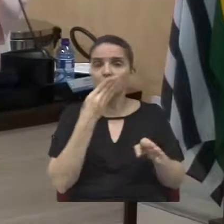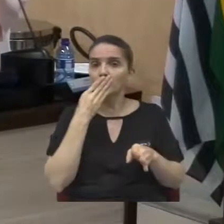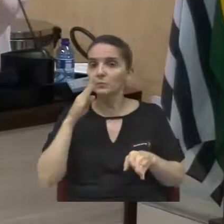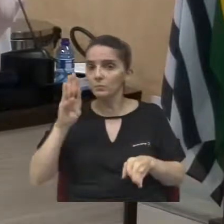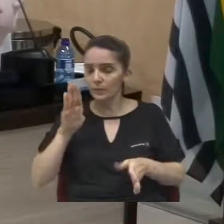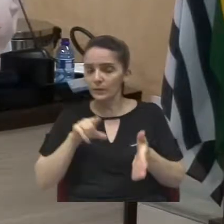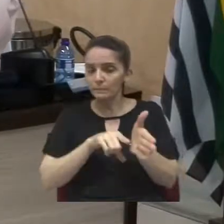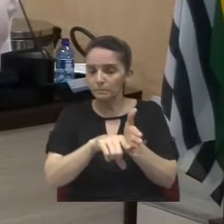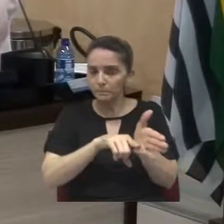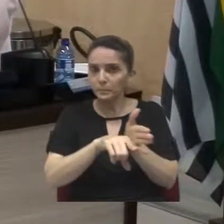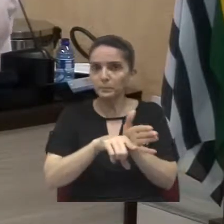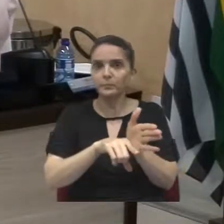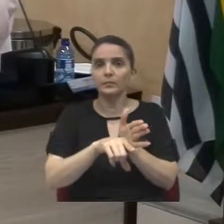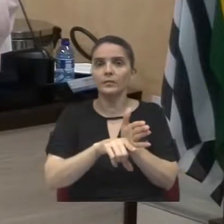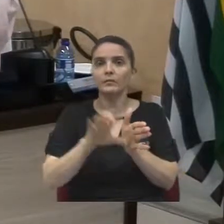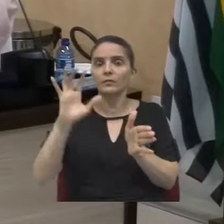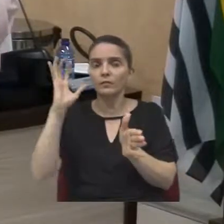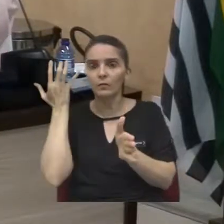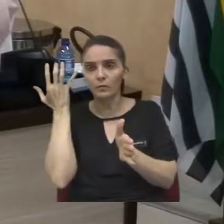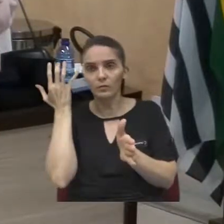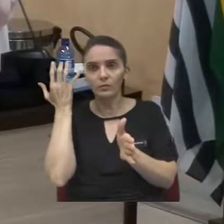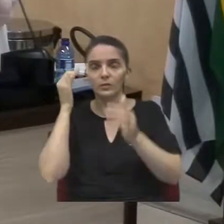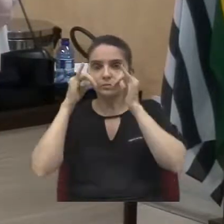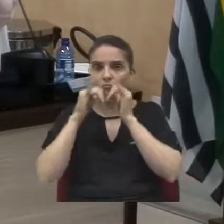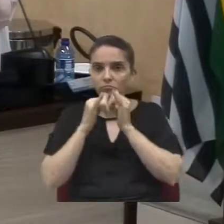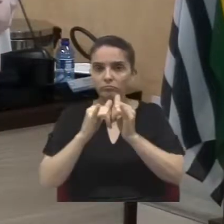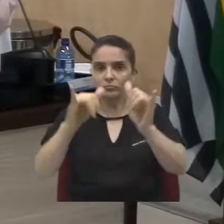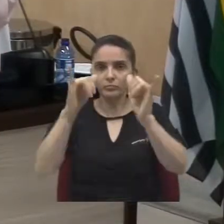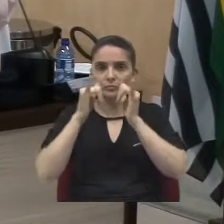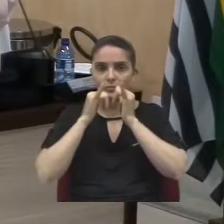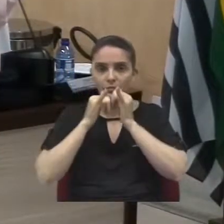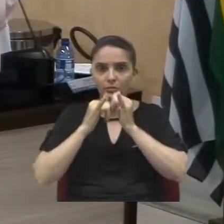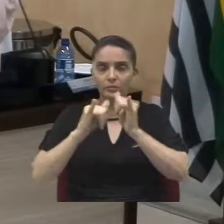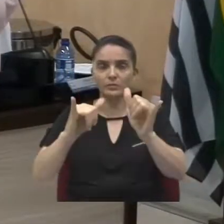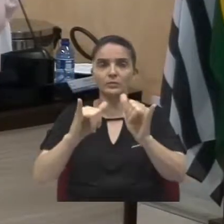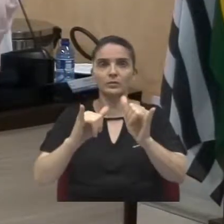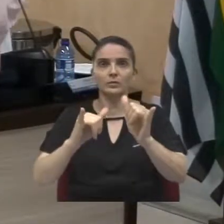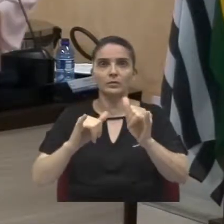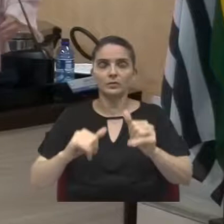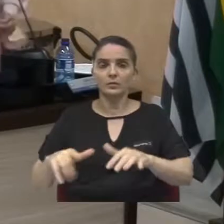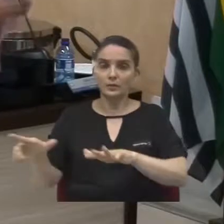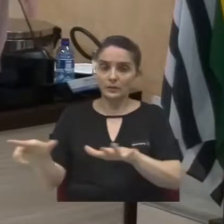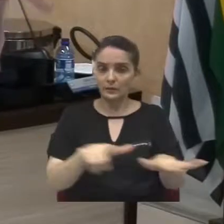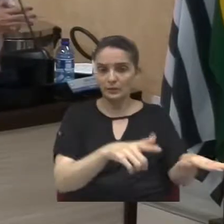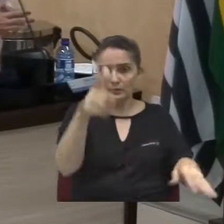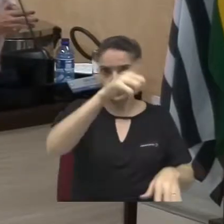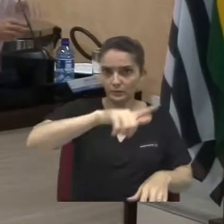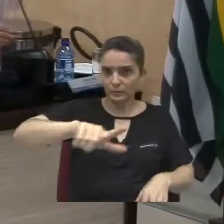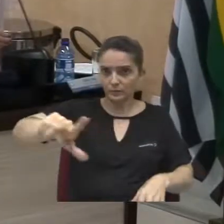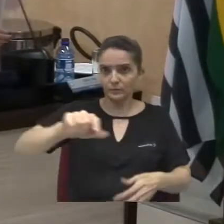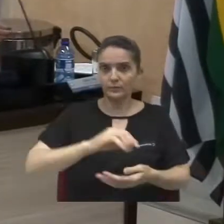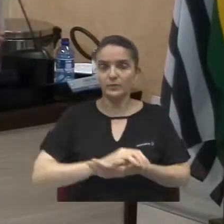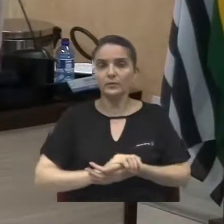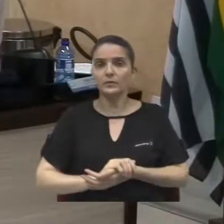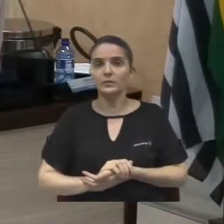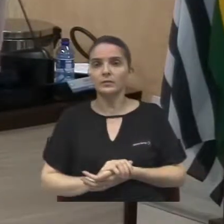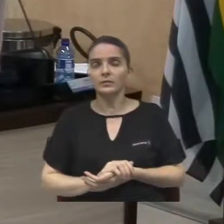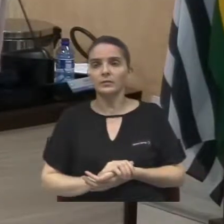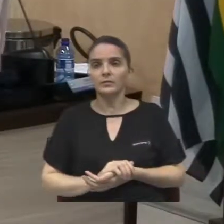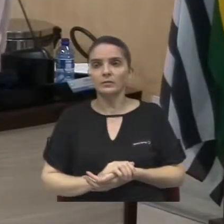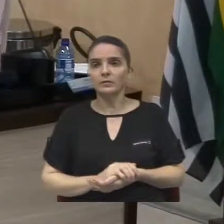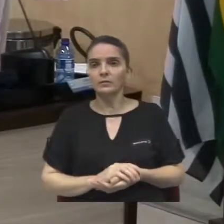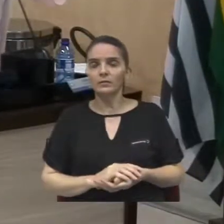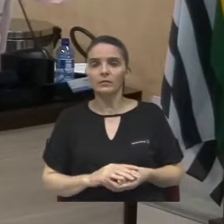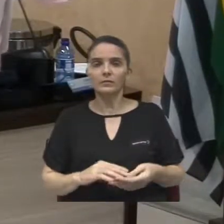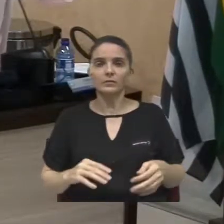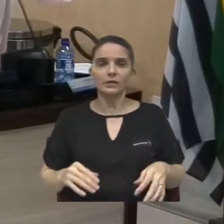estudo será divulgado e que provavelmente semana que vem. Então, eu continuo dizendo, TAC,